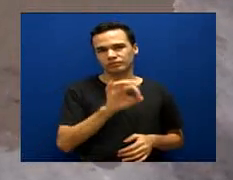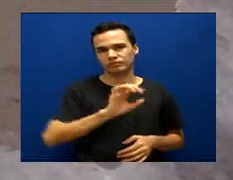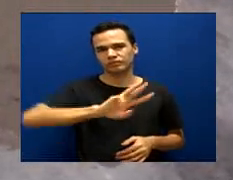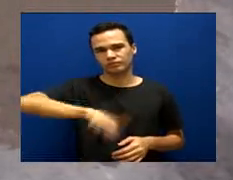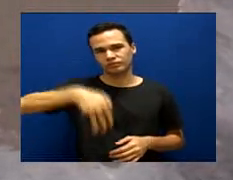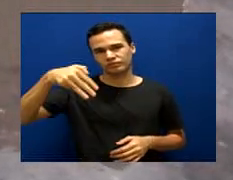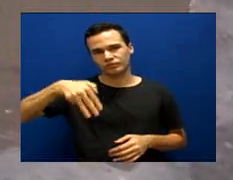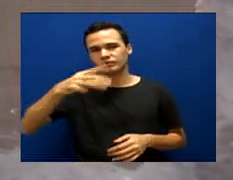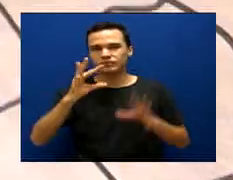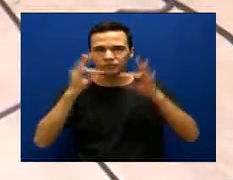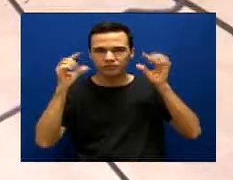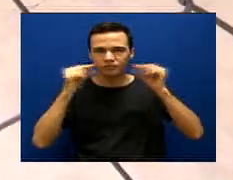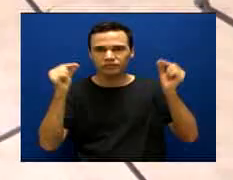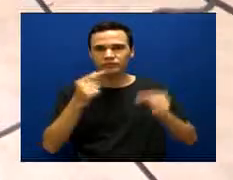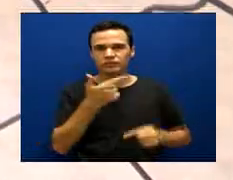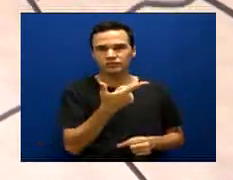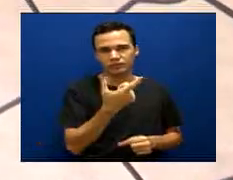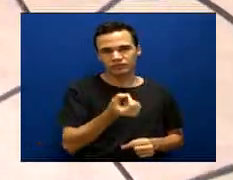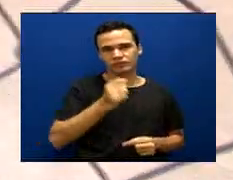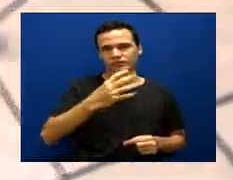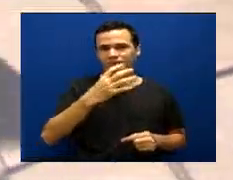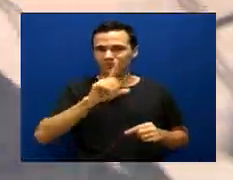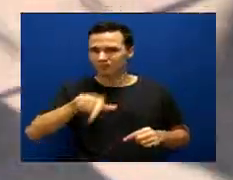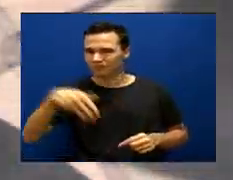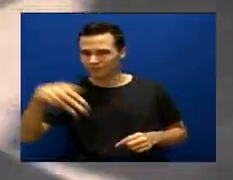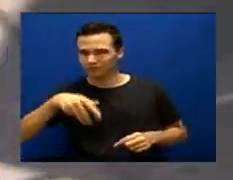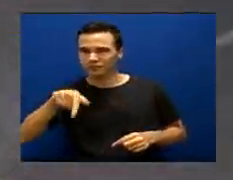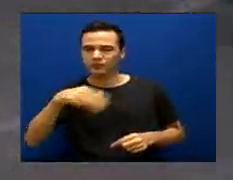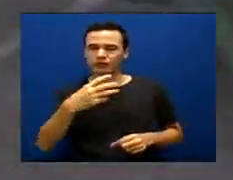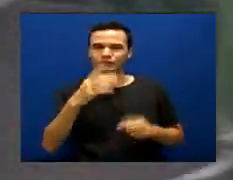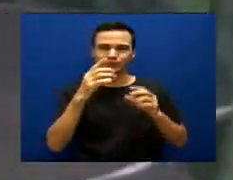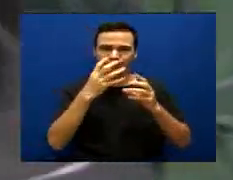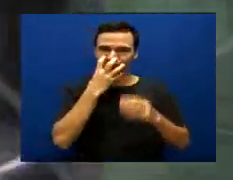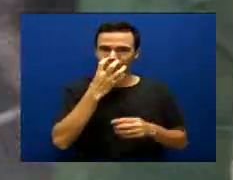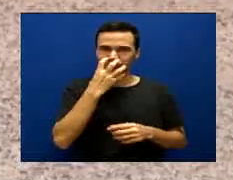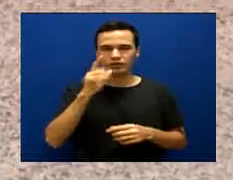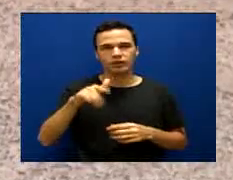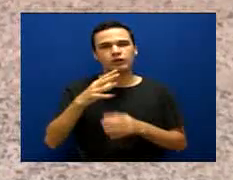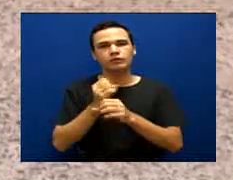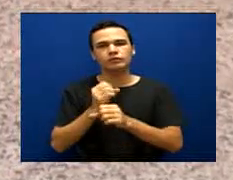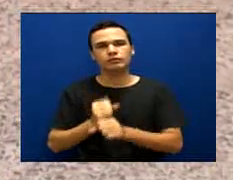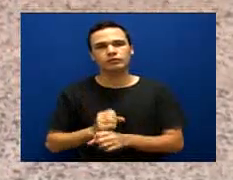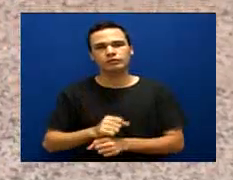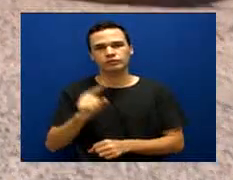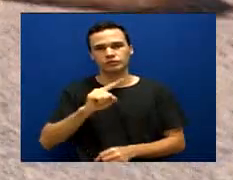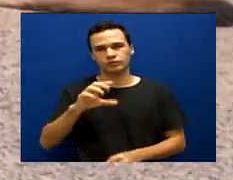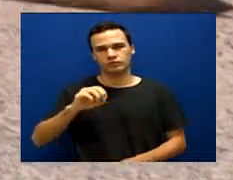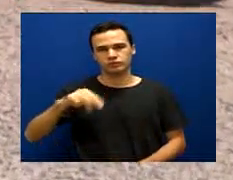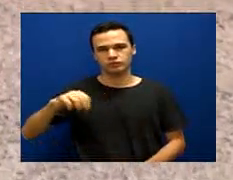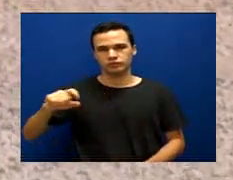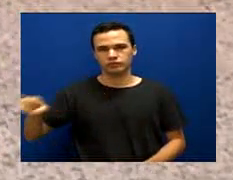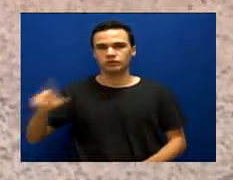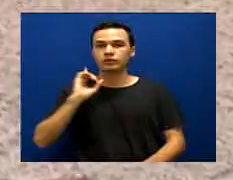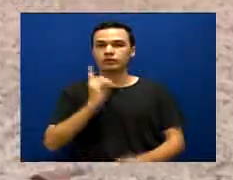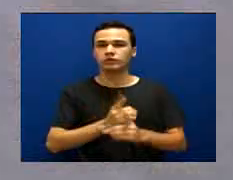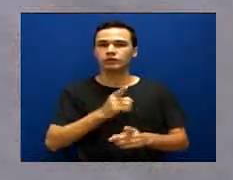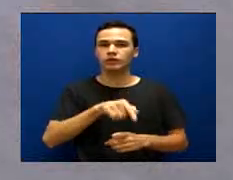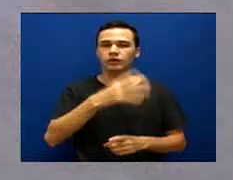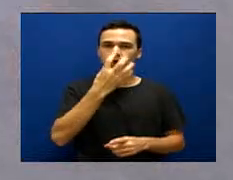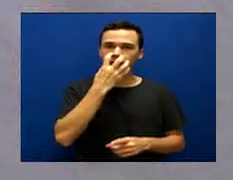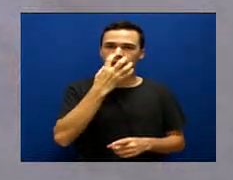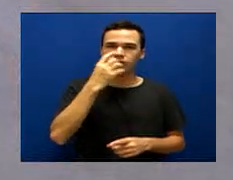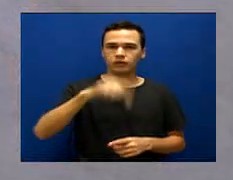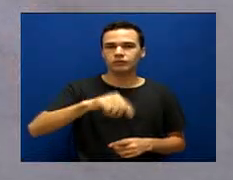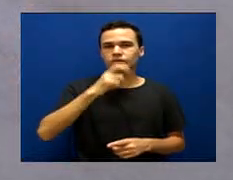milhões de gatos e 20 milhões de cães. Em Sorocaba, o cálculo da seção de controle de zoonoses aponta que o número de cães